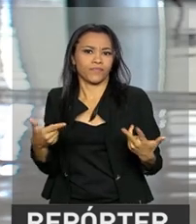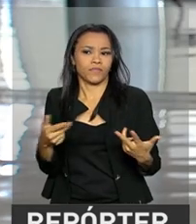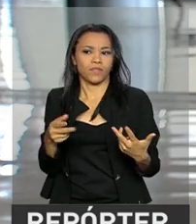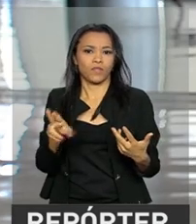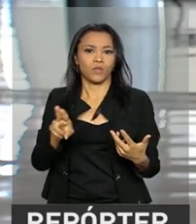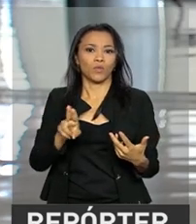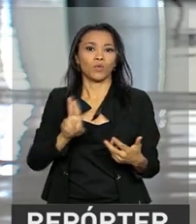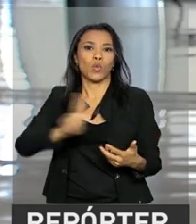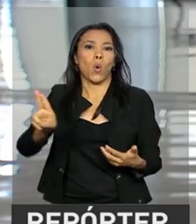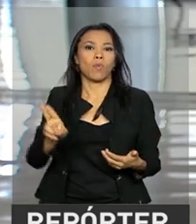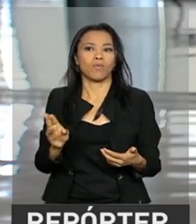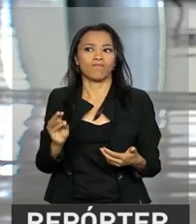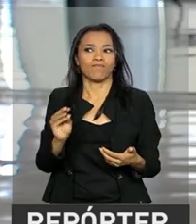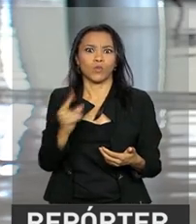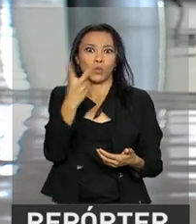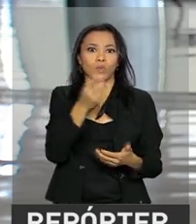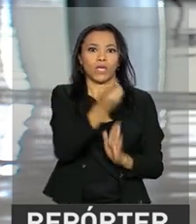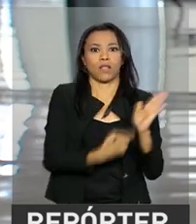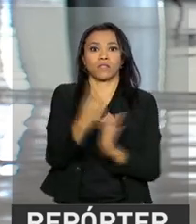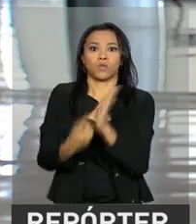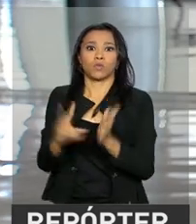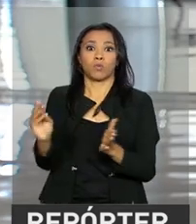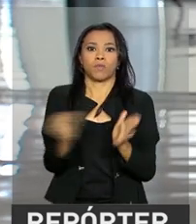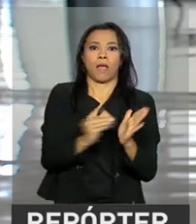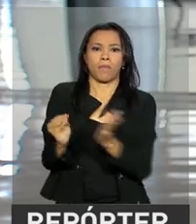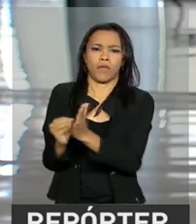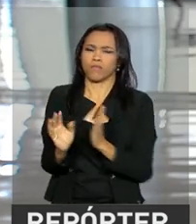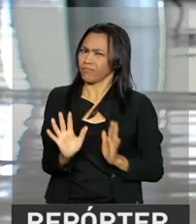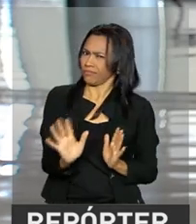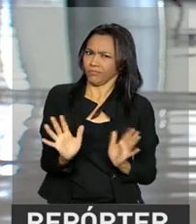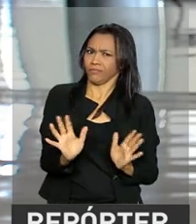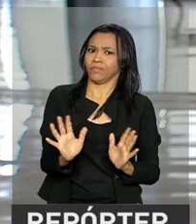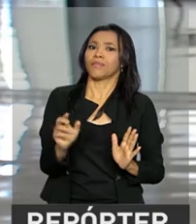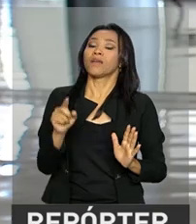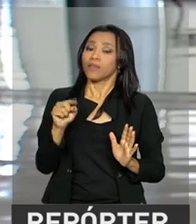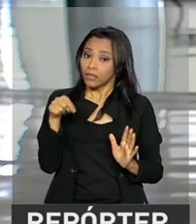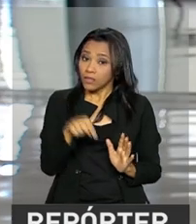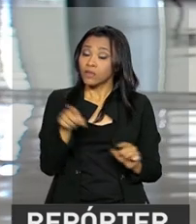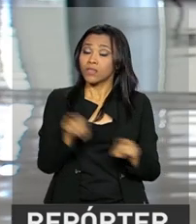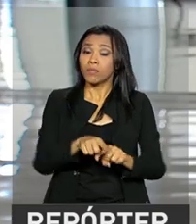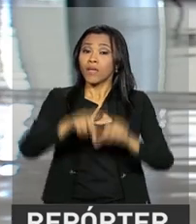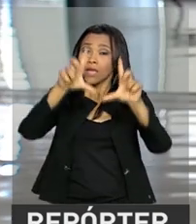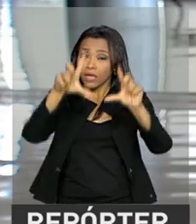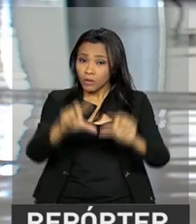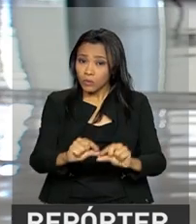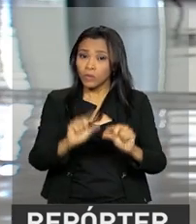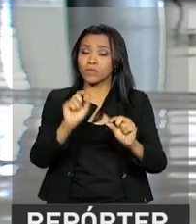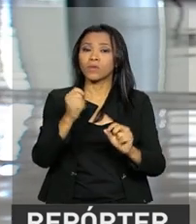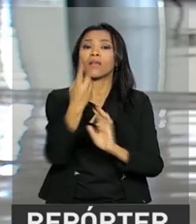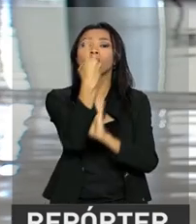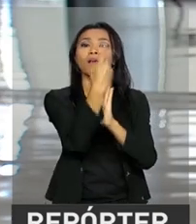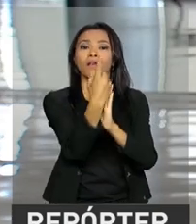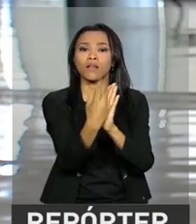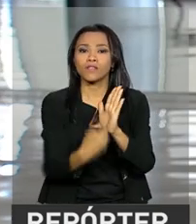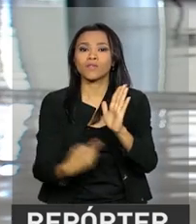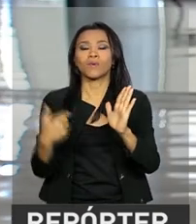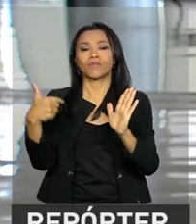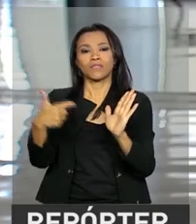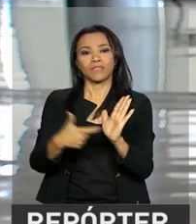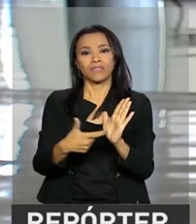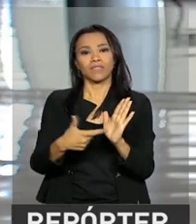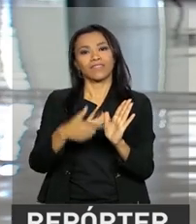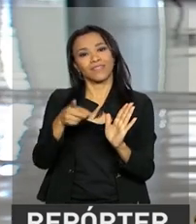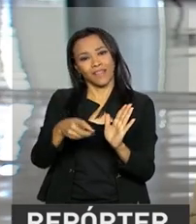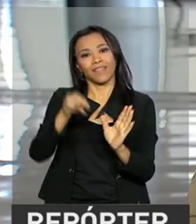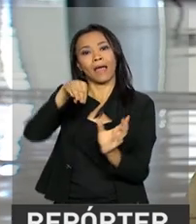deles em mais de uma declaração e ajuda também a reduzir casos de declarações retidas